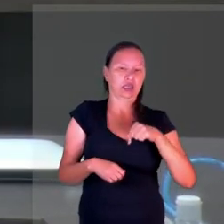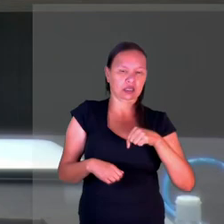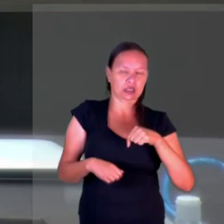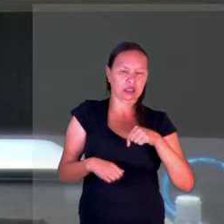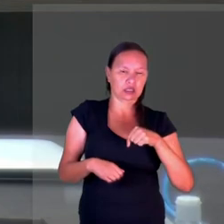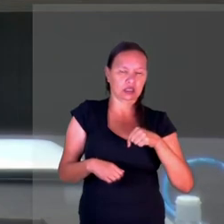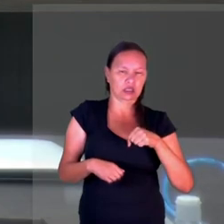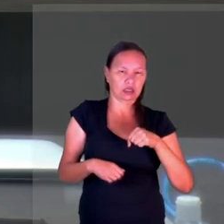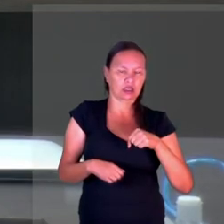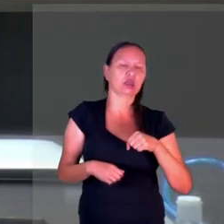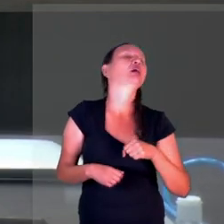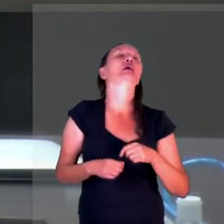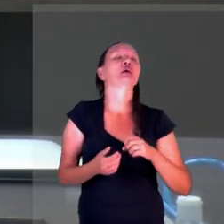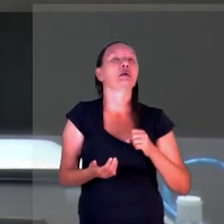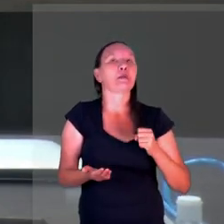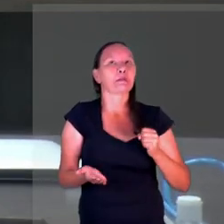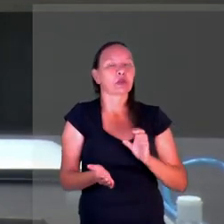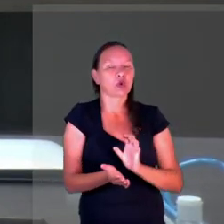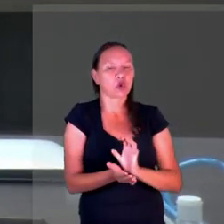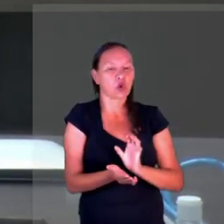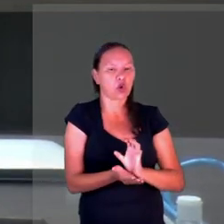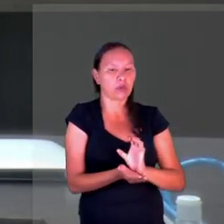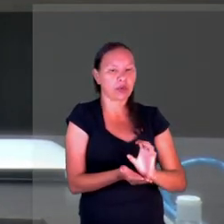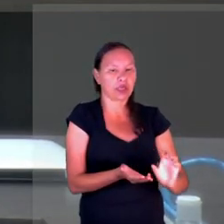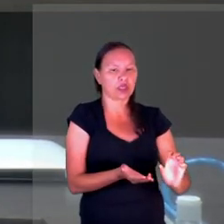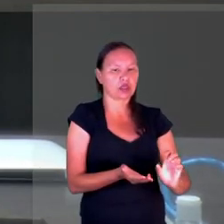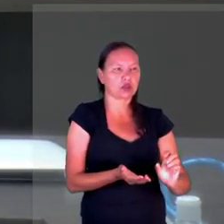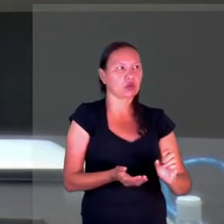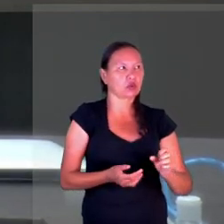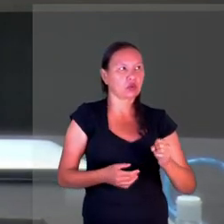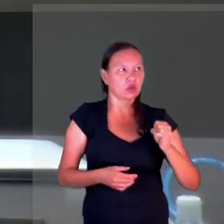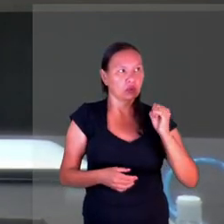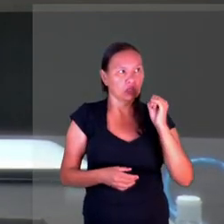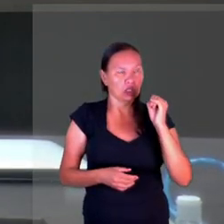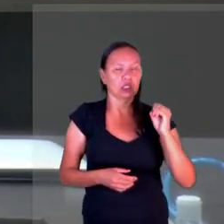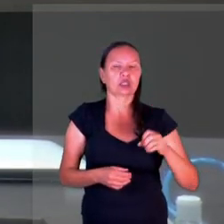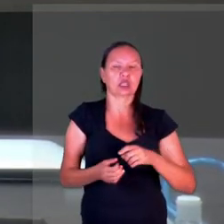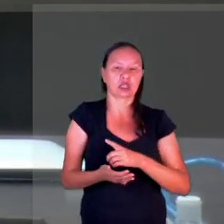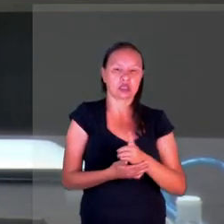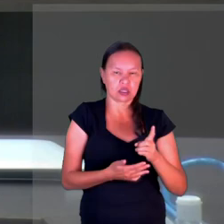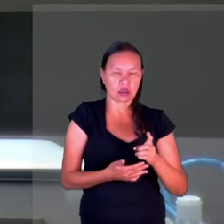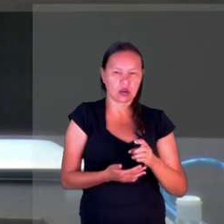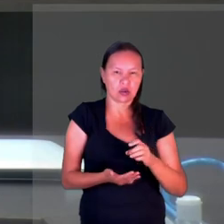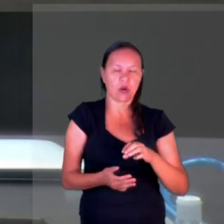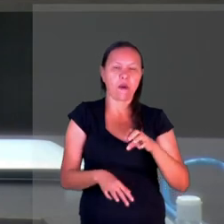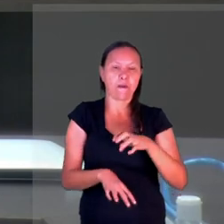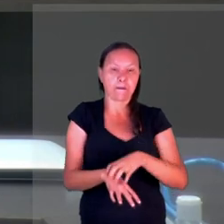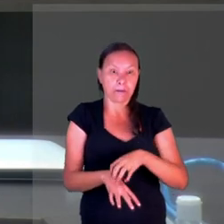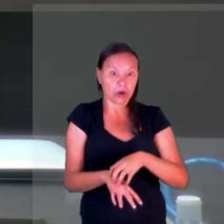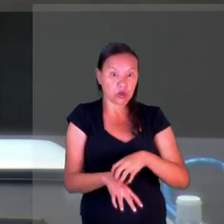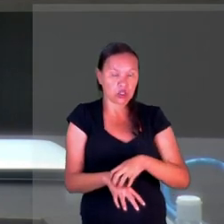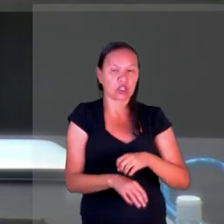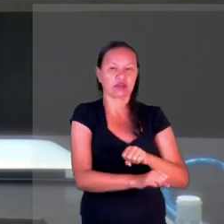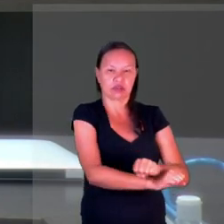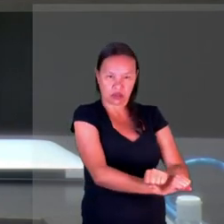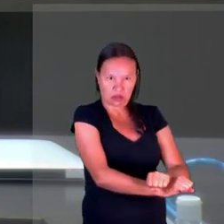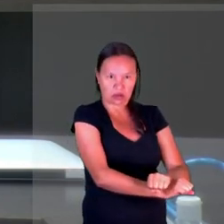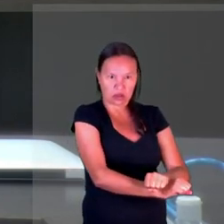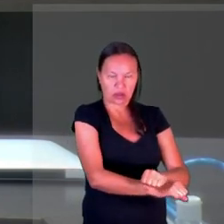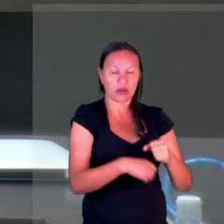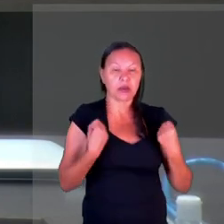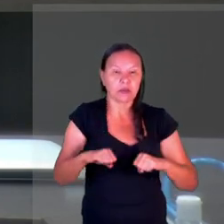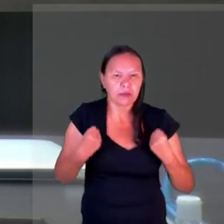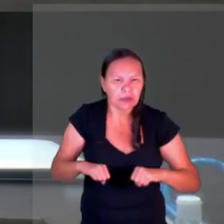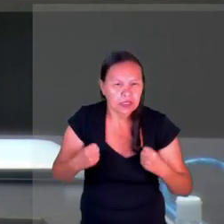comércio internacional né E o projeto tá parado eu acho que precisaria eh de um Lobby muito